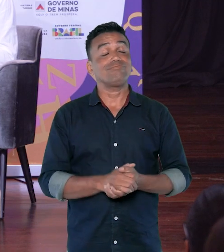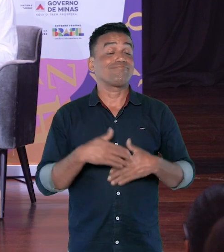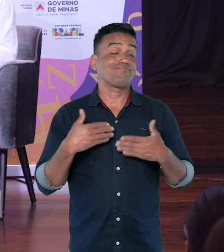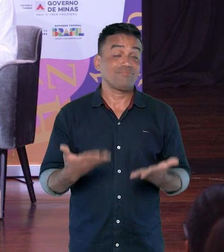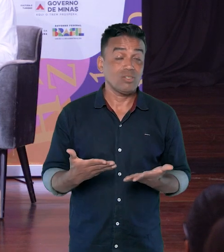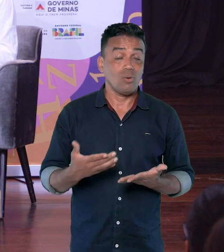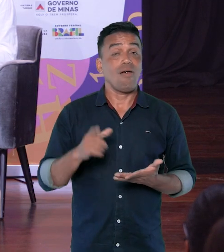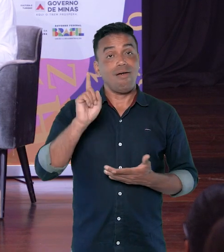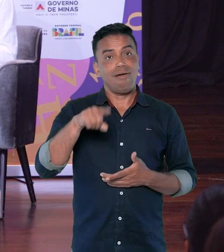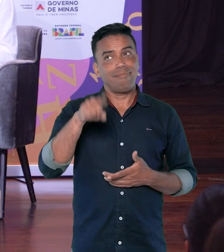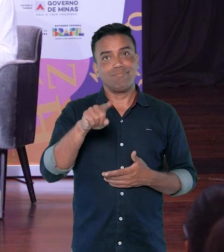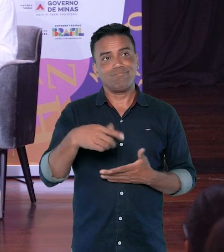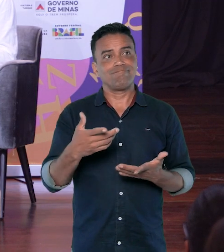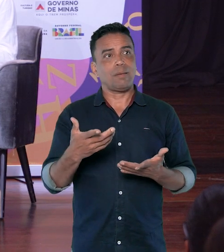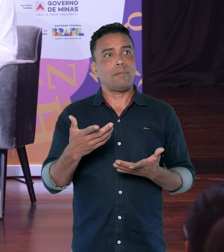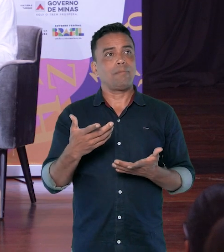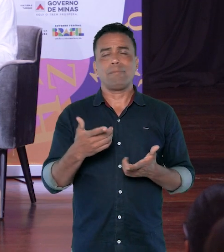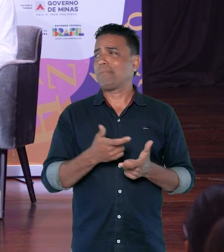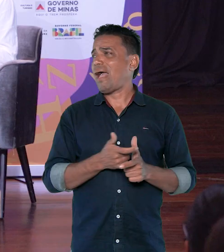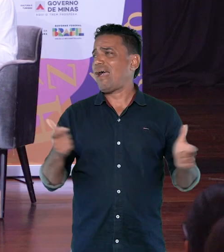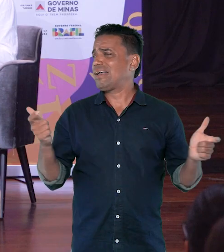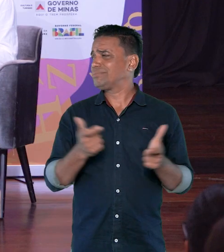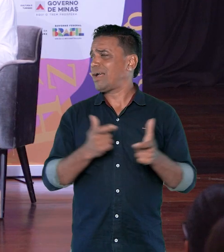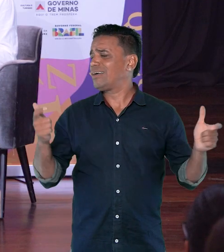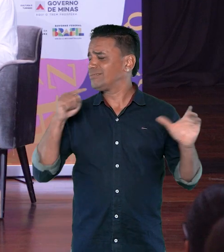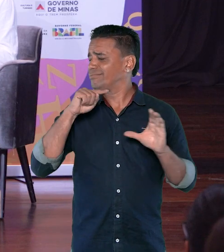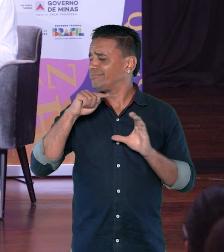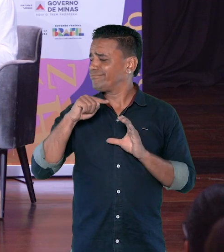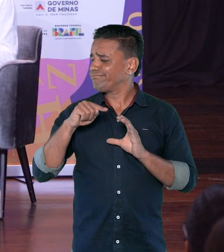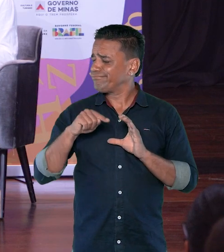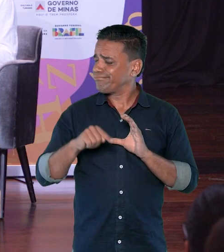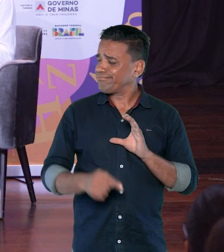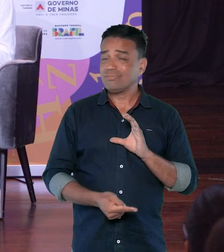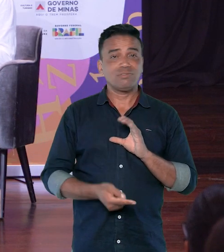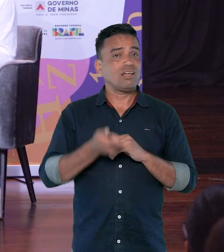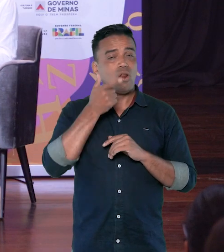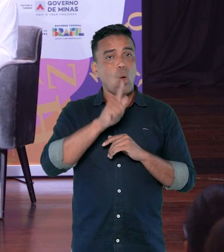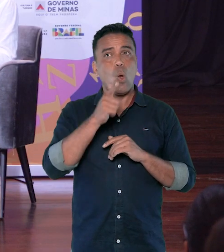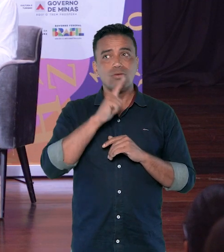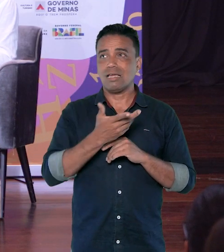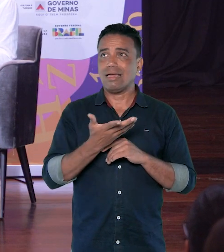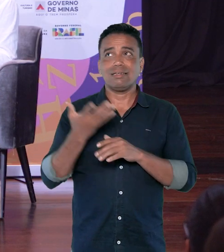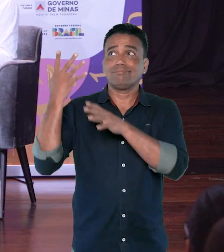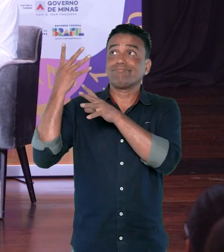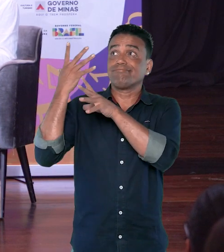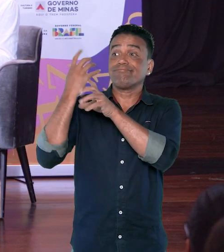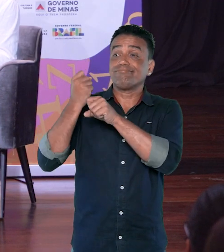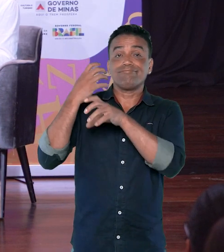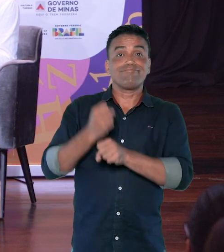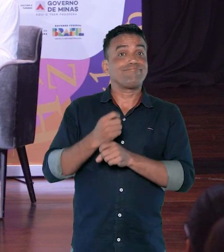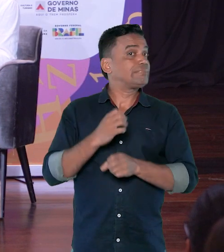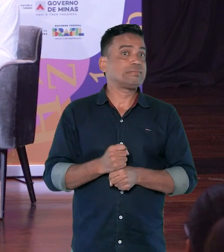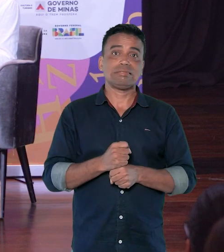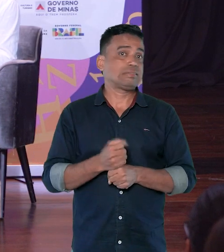é mais profunda e você não consegue quantificar, né? Acho que essa é a questão.